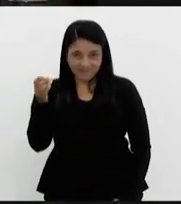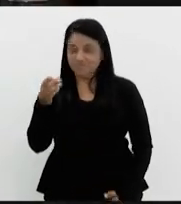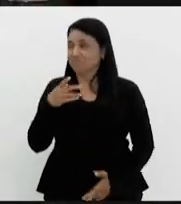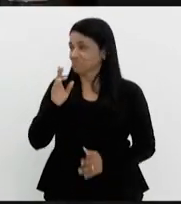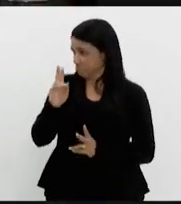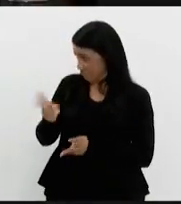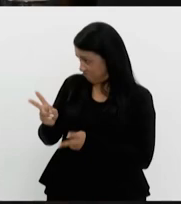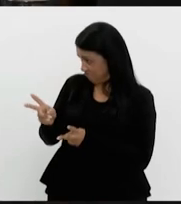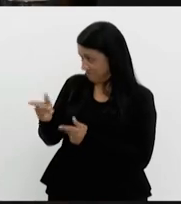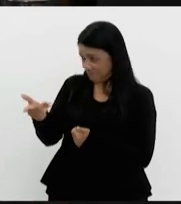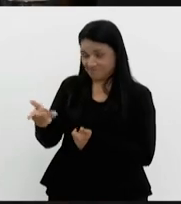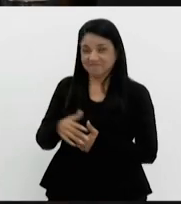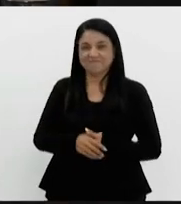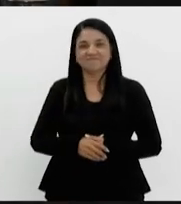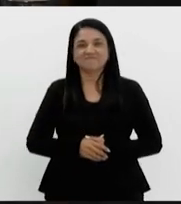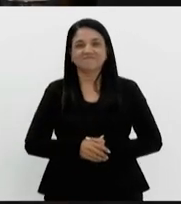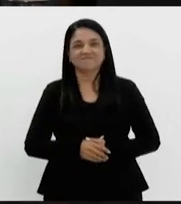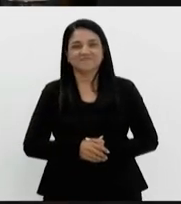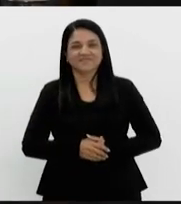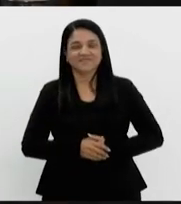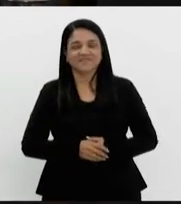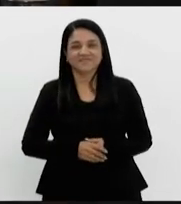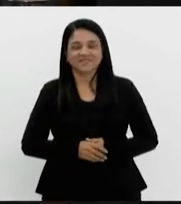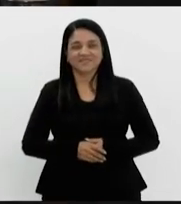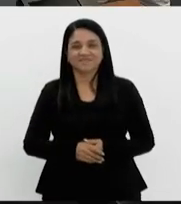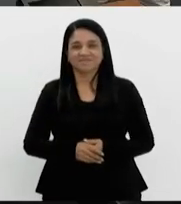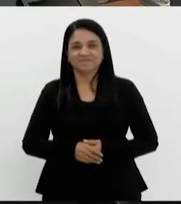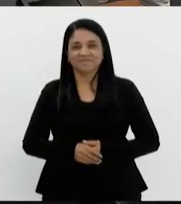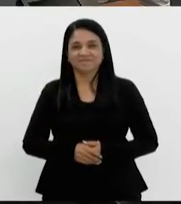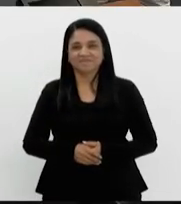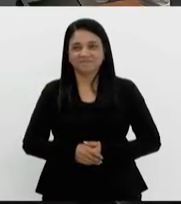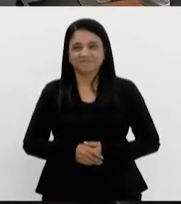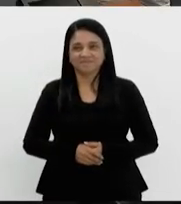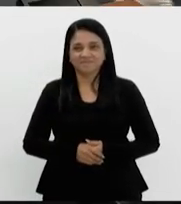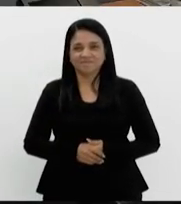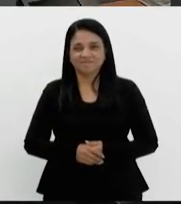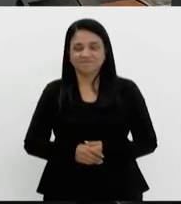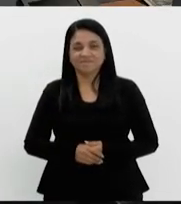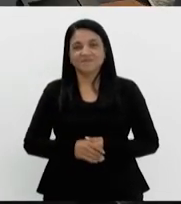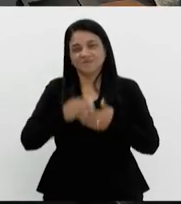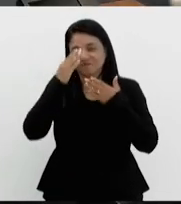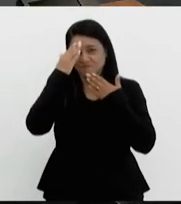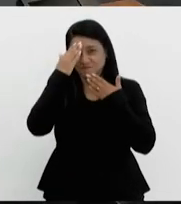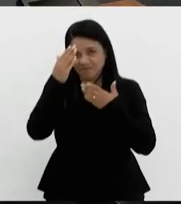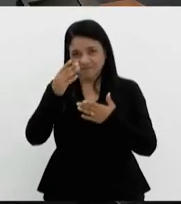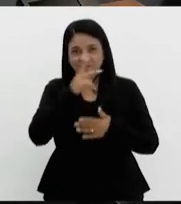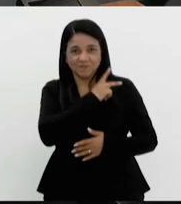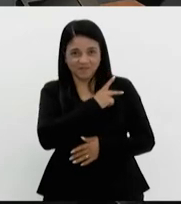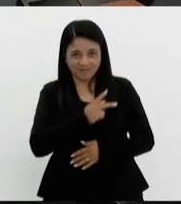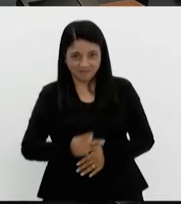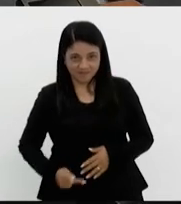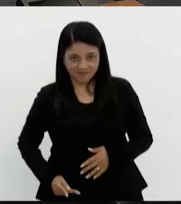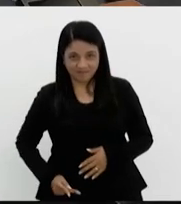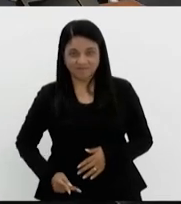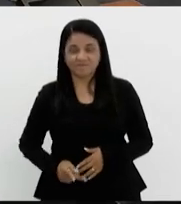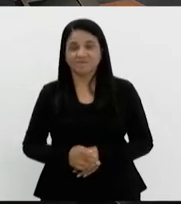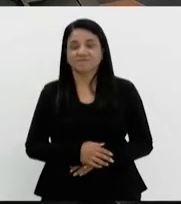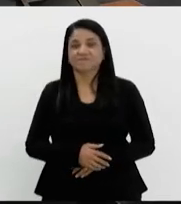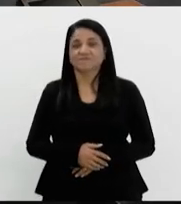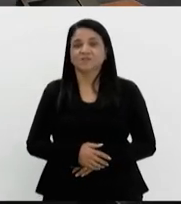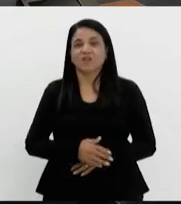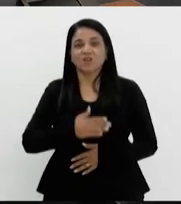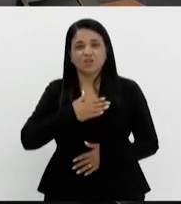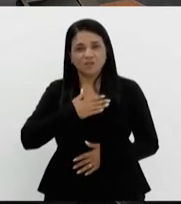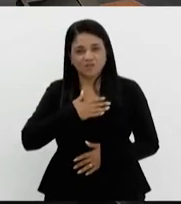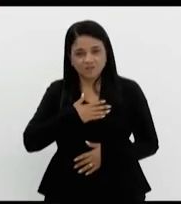deputada Élica Takimoto. Isso. Obrigada, presidente. Gostaria